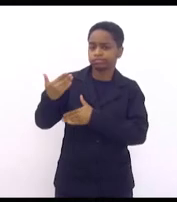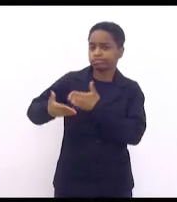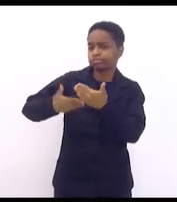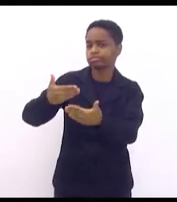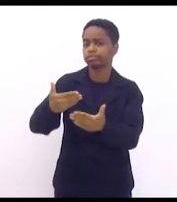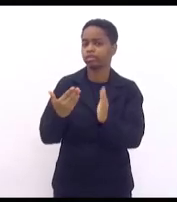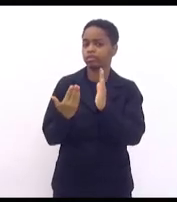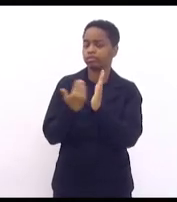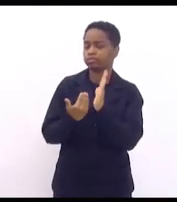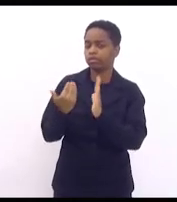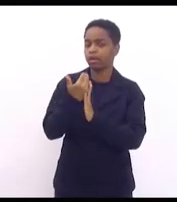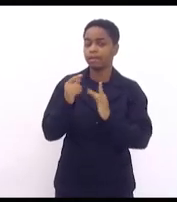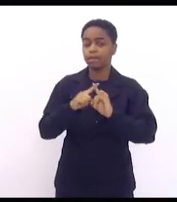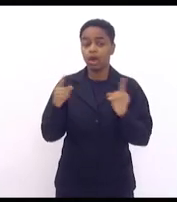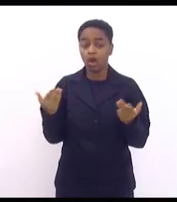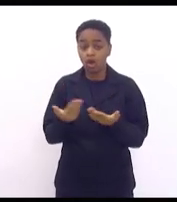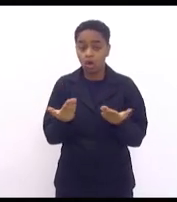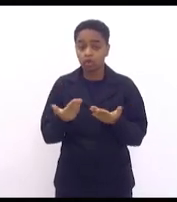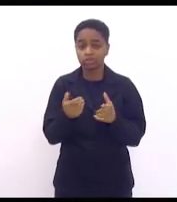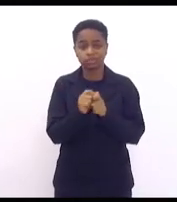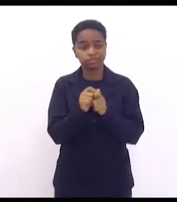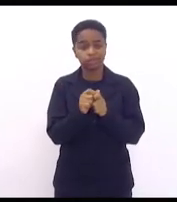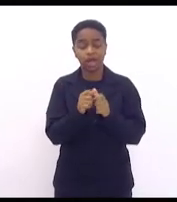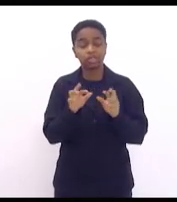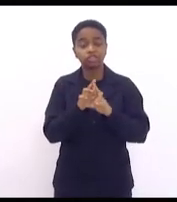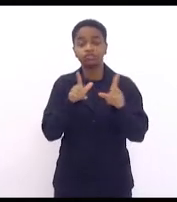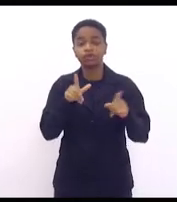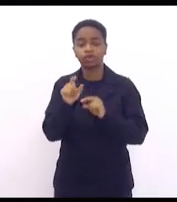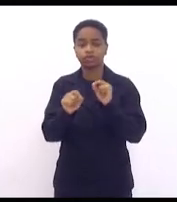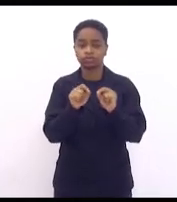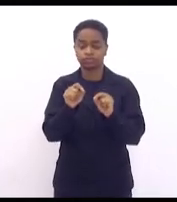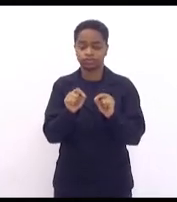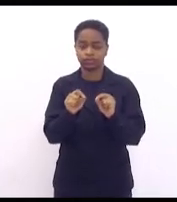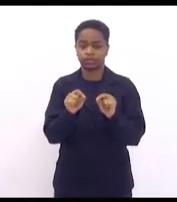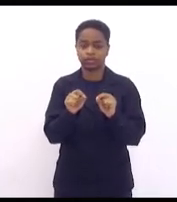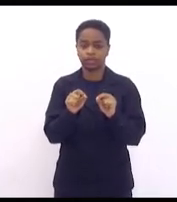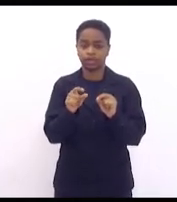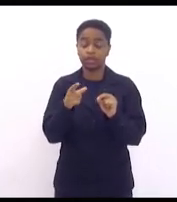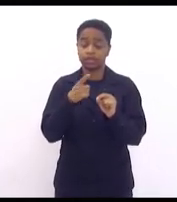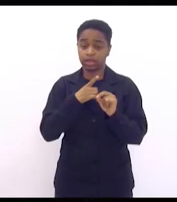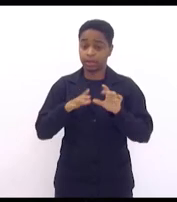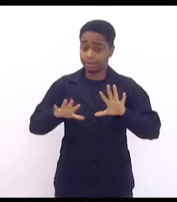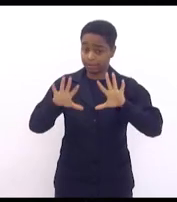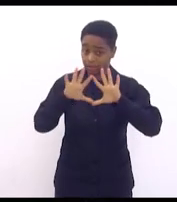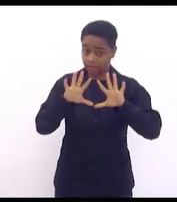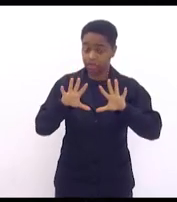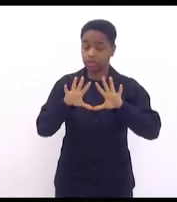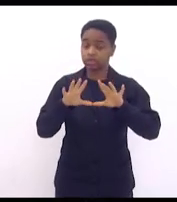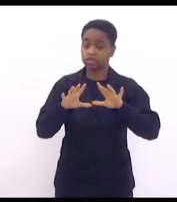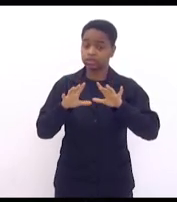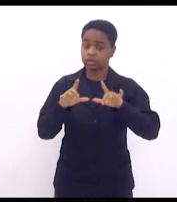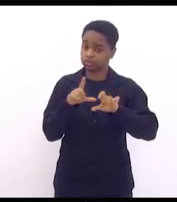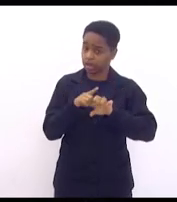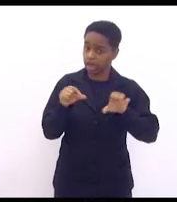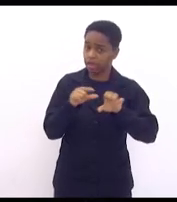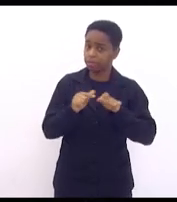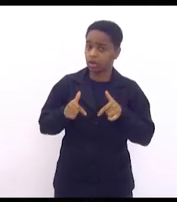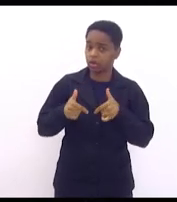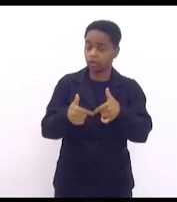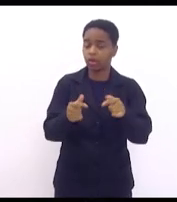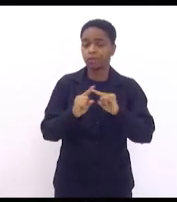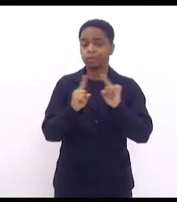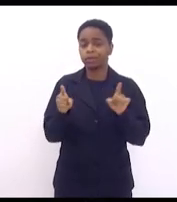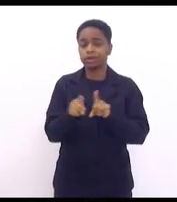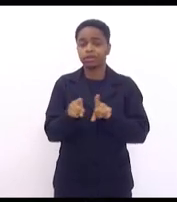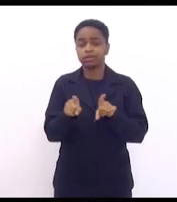milícias estão hoje, a grande diferença é que, além de serem milícias empreendedoras, elas